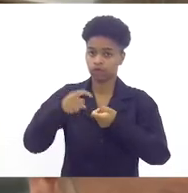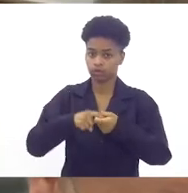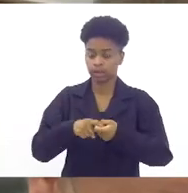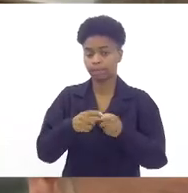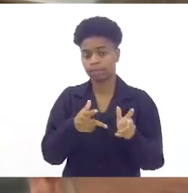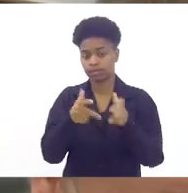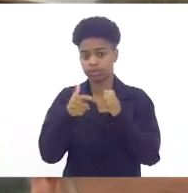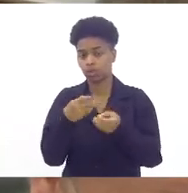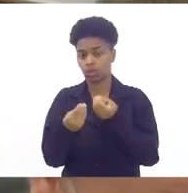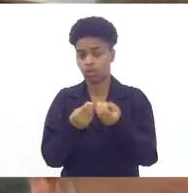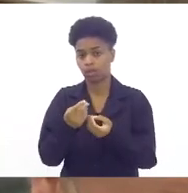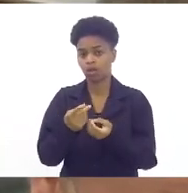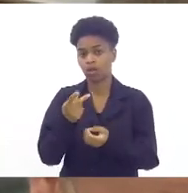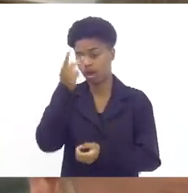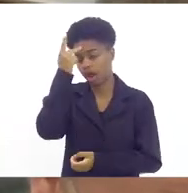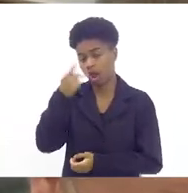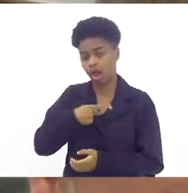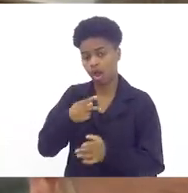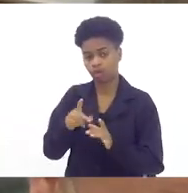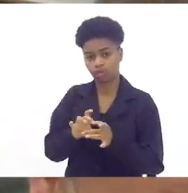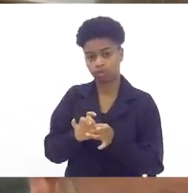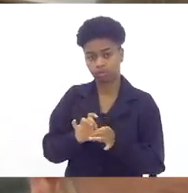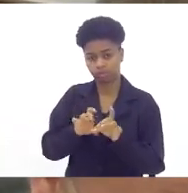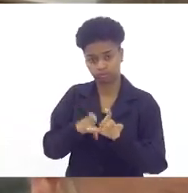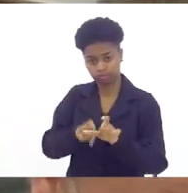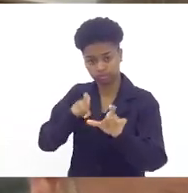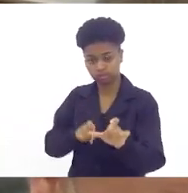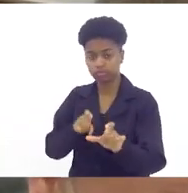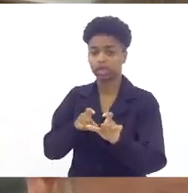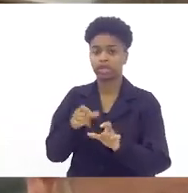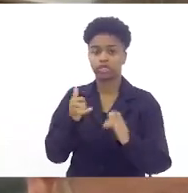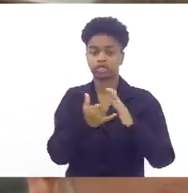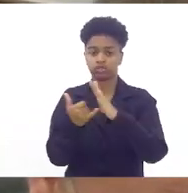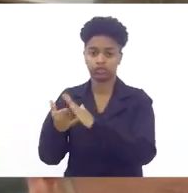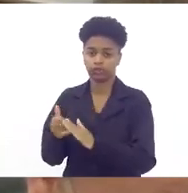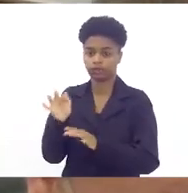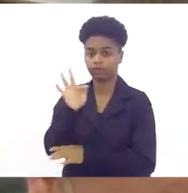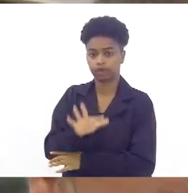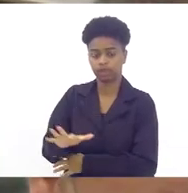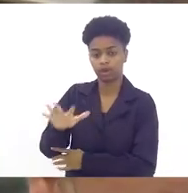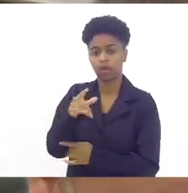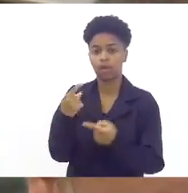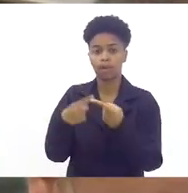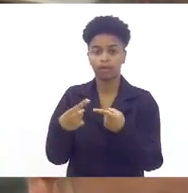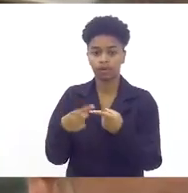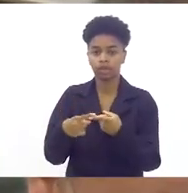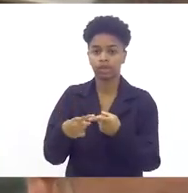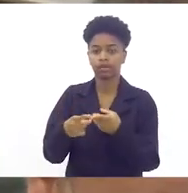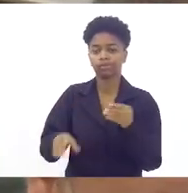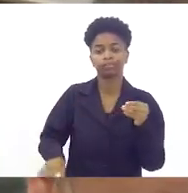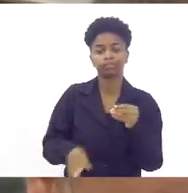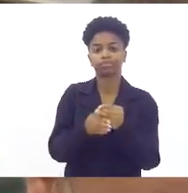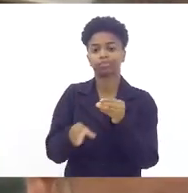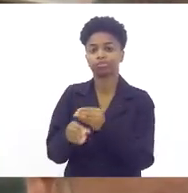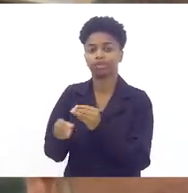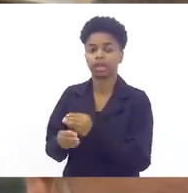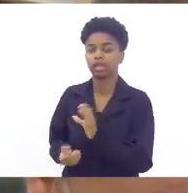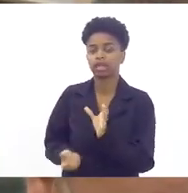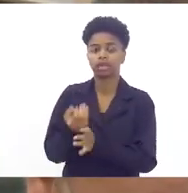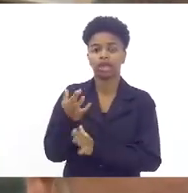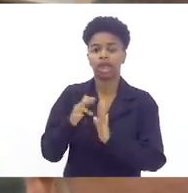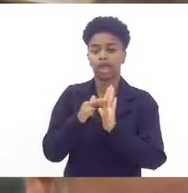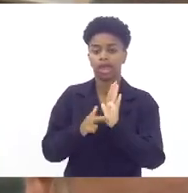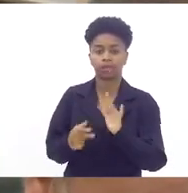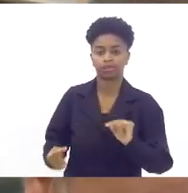institucional né que os institutos federais têm justamente porque incorporaram princípios universitários